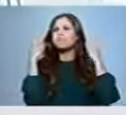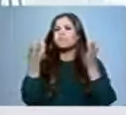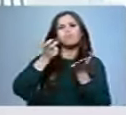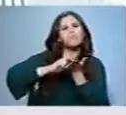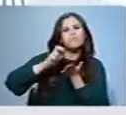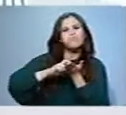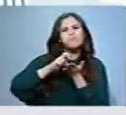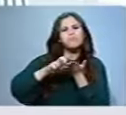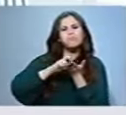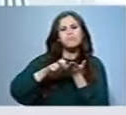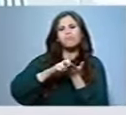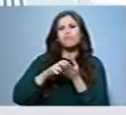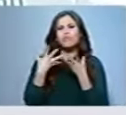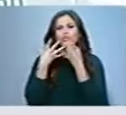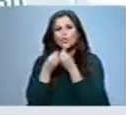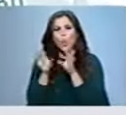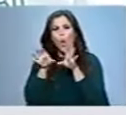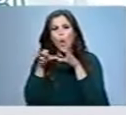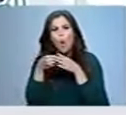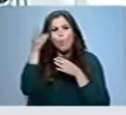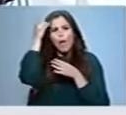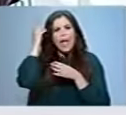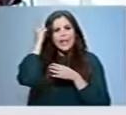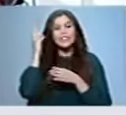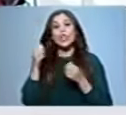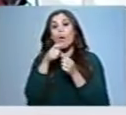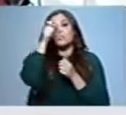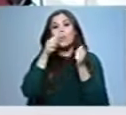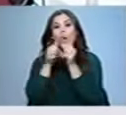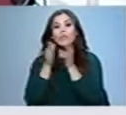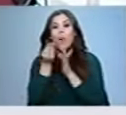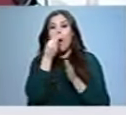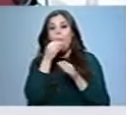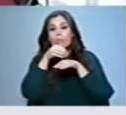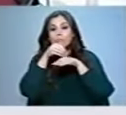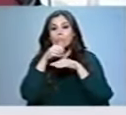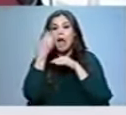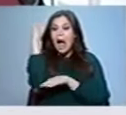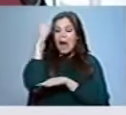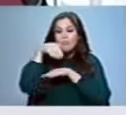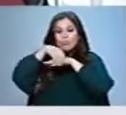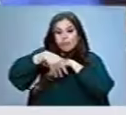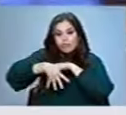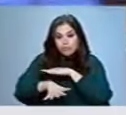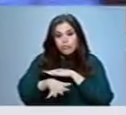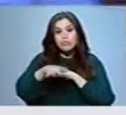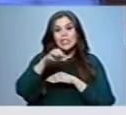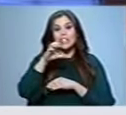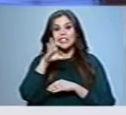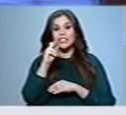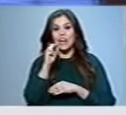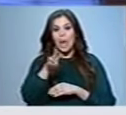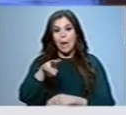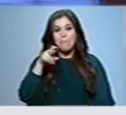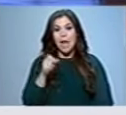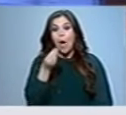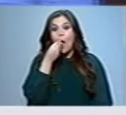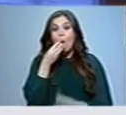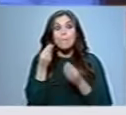maior, e aquilo, toda a gente come umas raízes, e o xamã come mais raízes, e eu acabei por ter